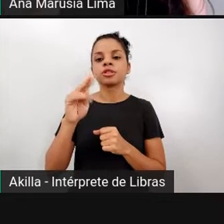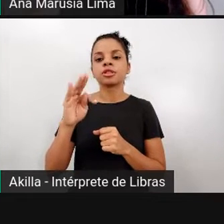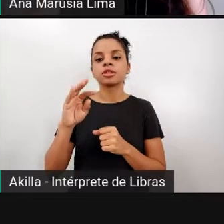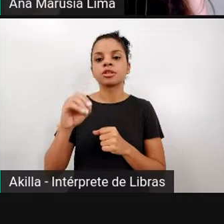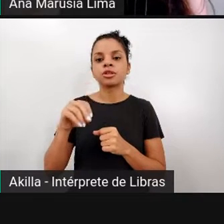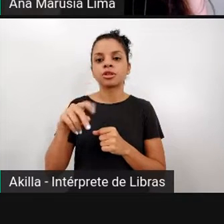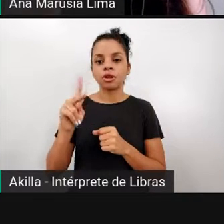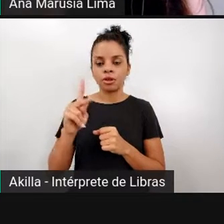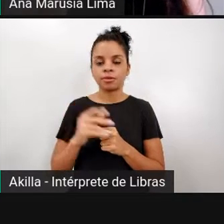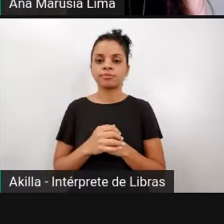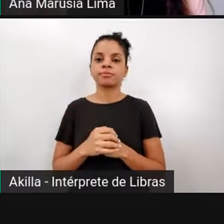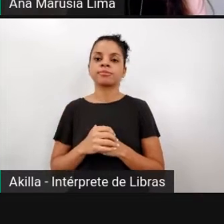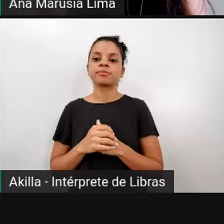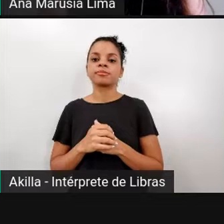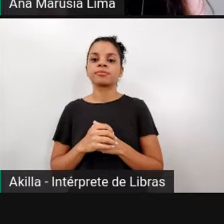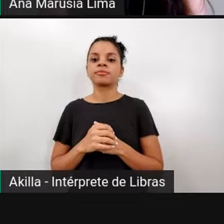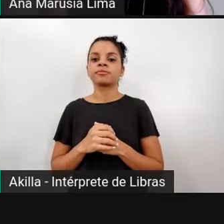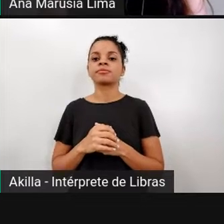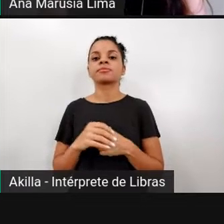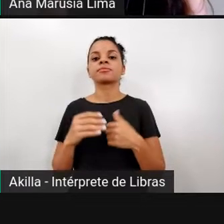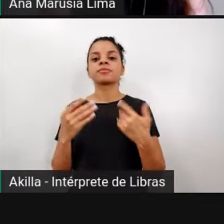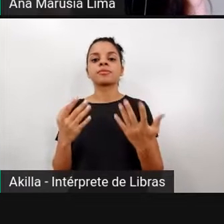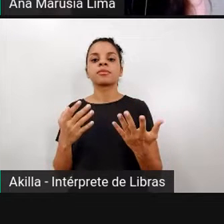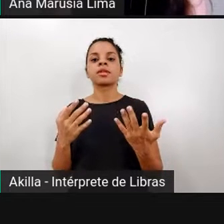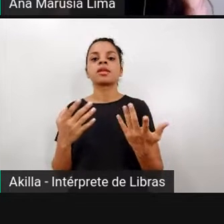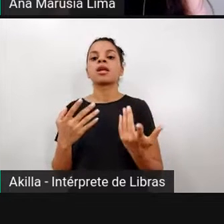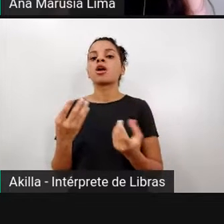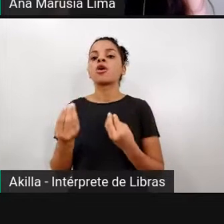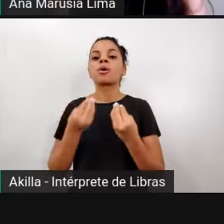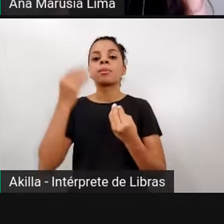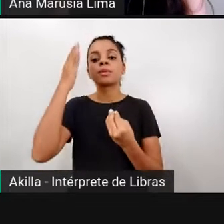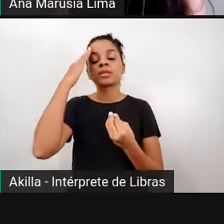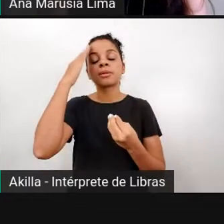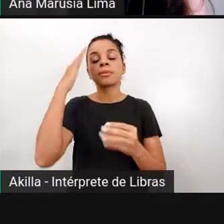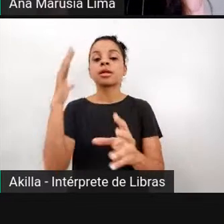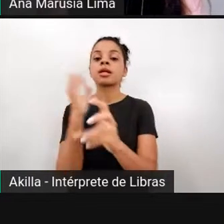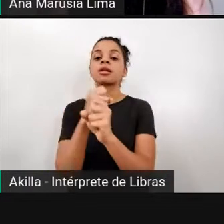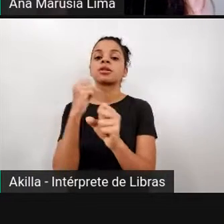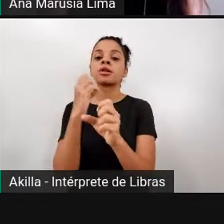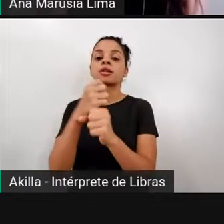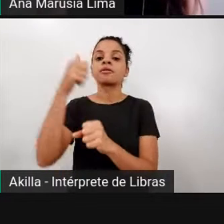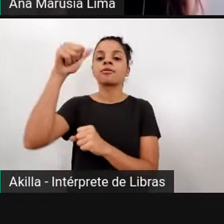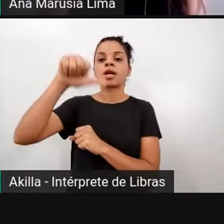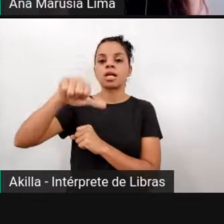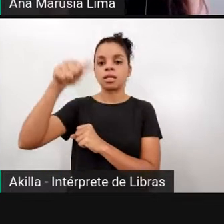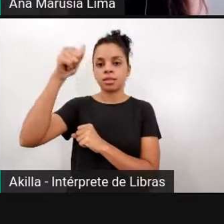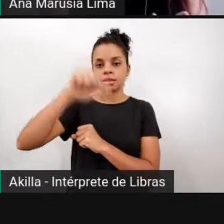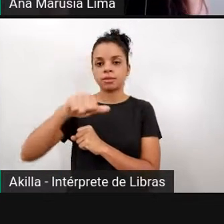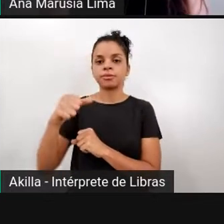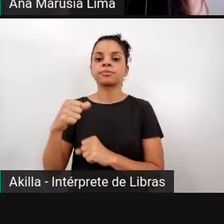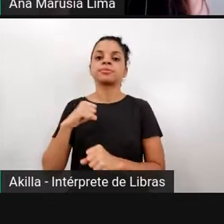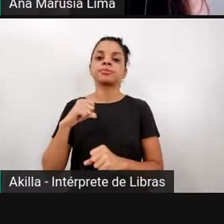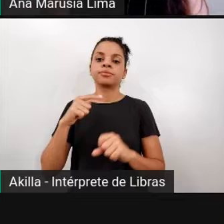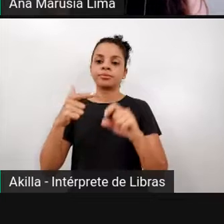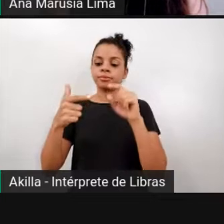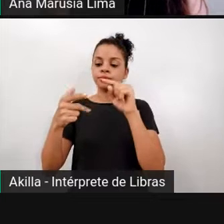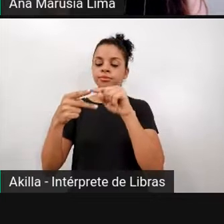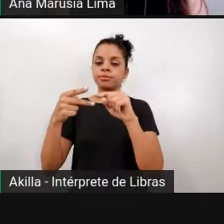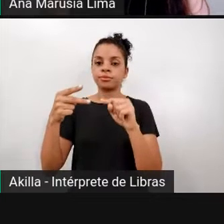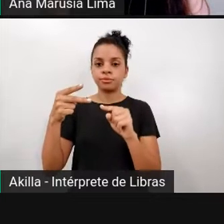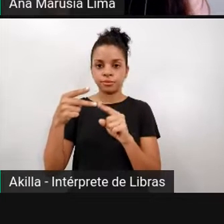privada. Quais são os indicadores de avaliação desses resultados? São duas vantagens do infotenimento que já foram trazidas